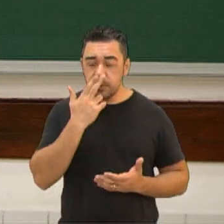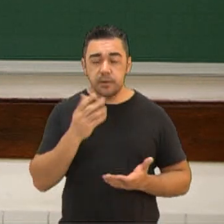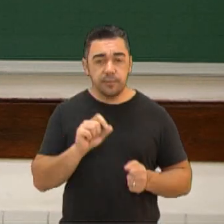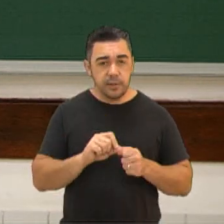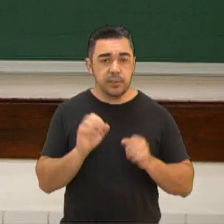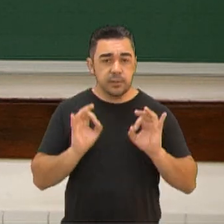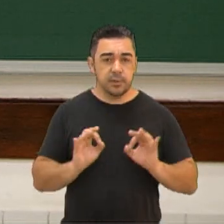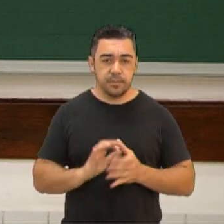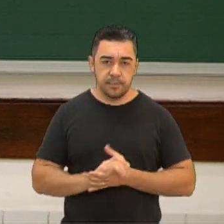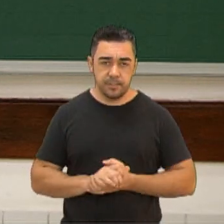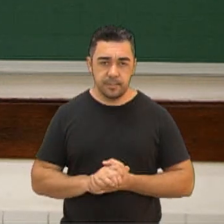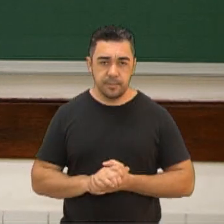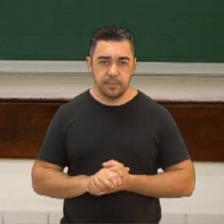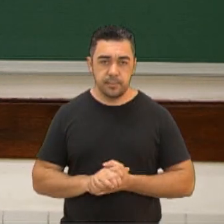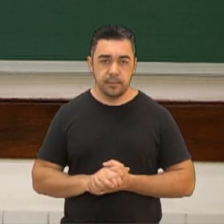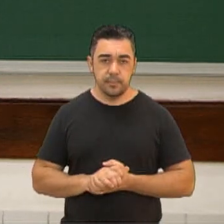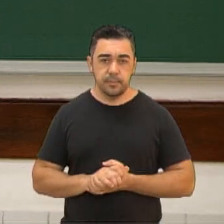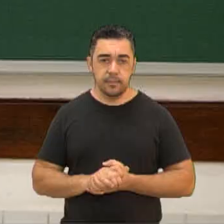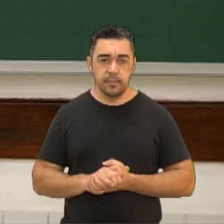fazia.